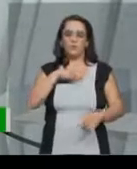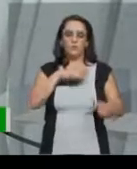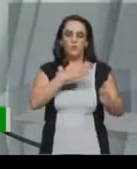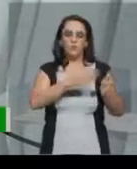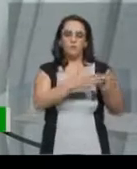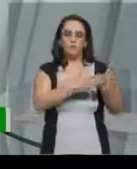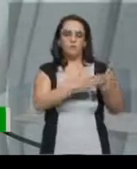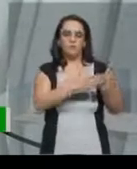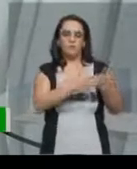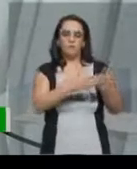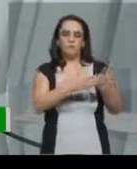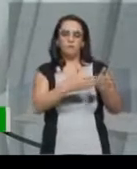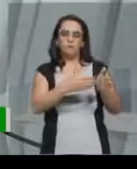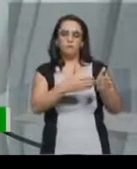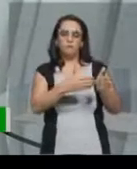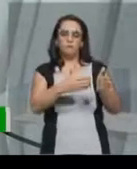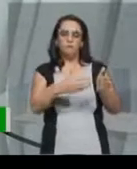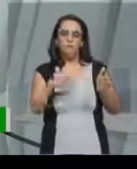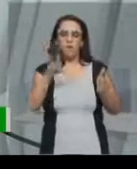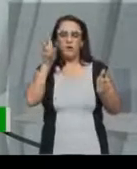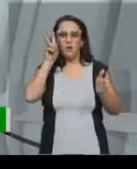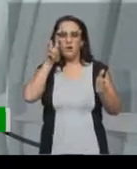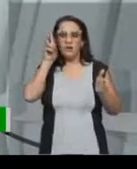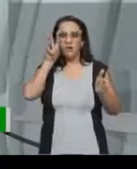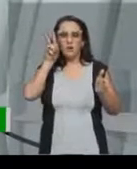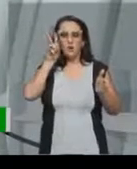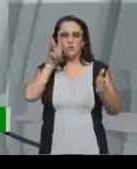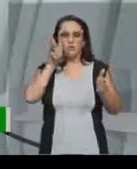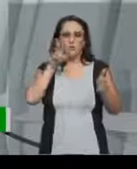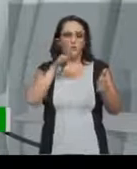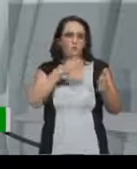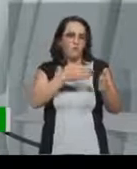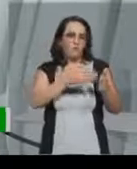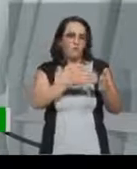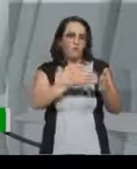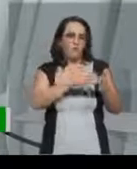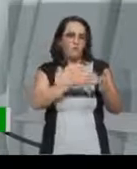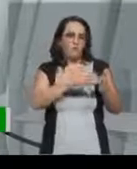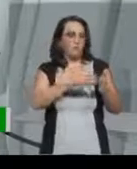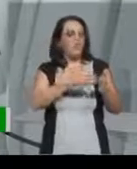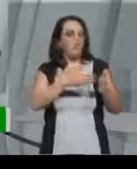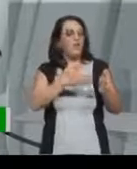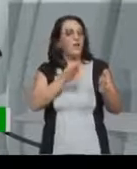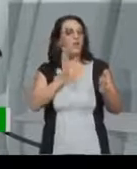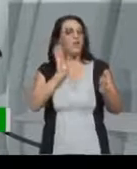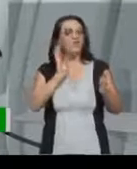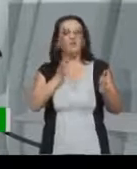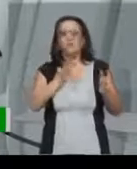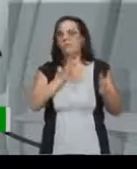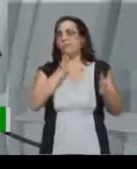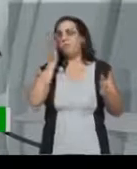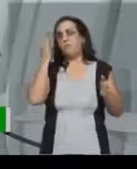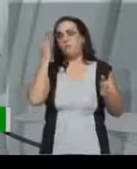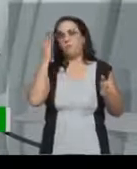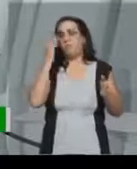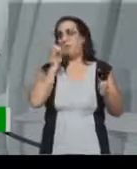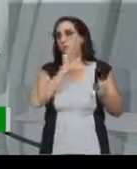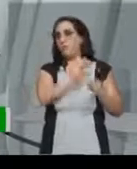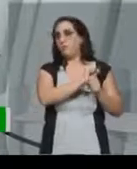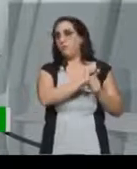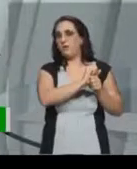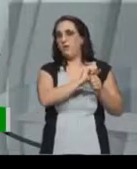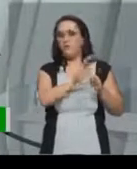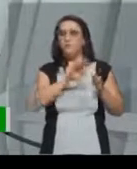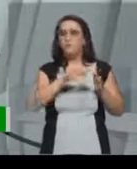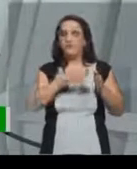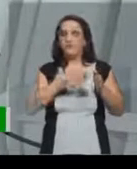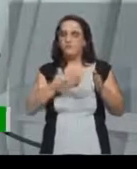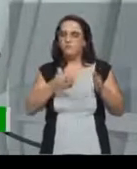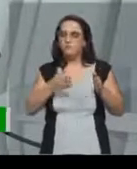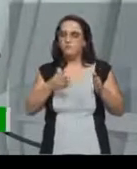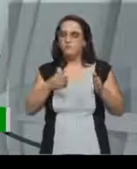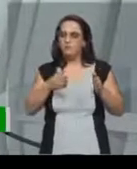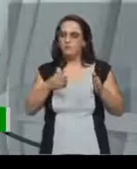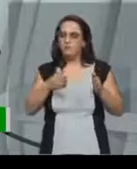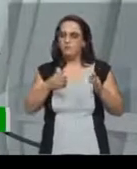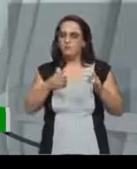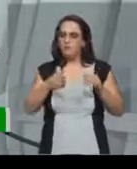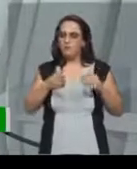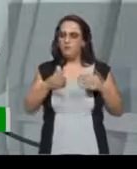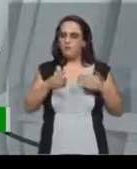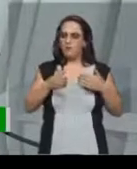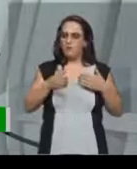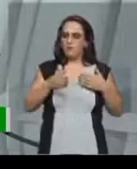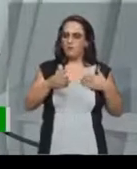de maneira, assim, esperada, mas depois ele vai para um caminho que é completamente